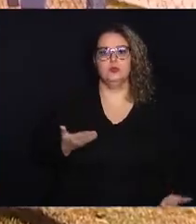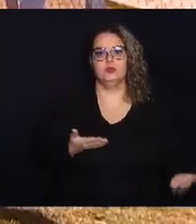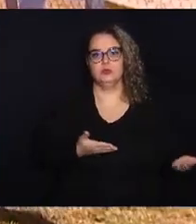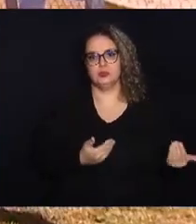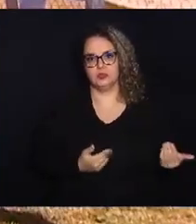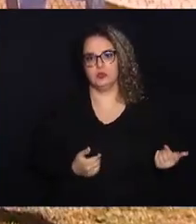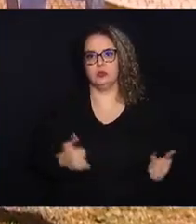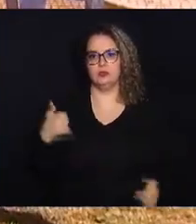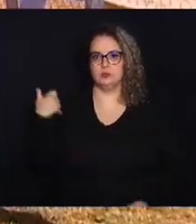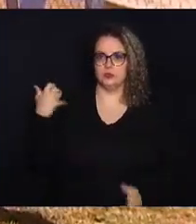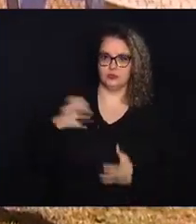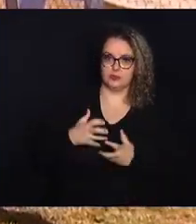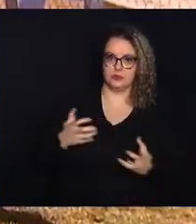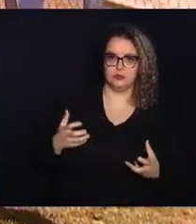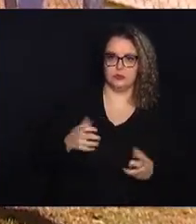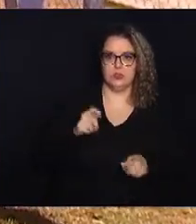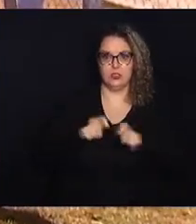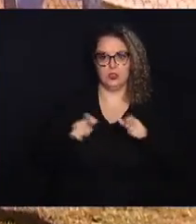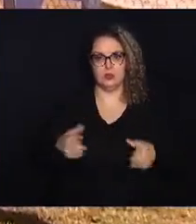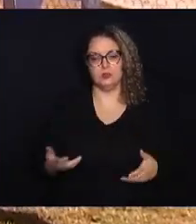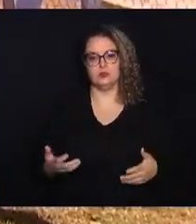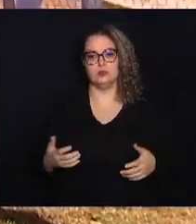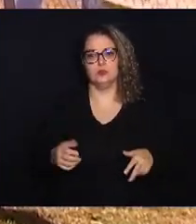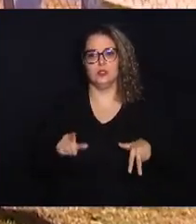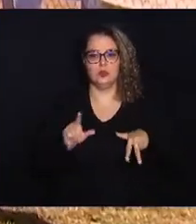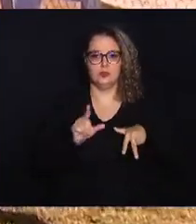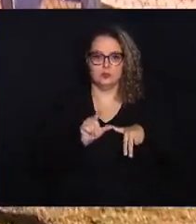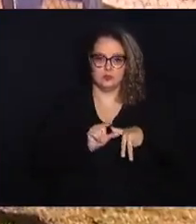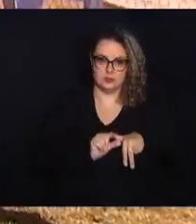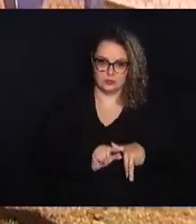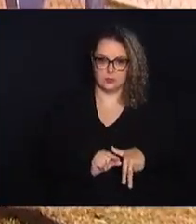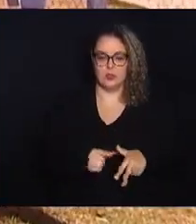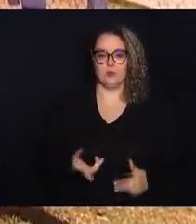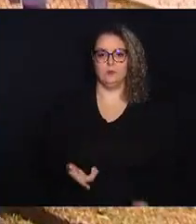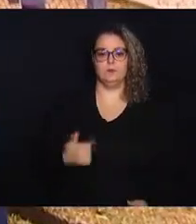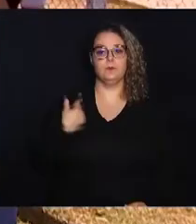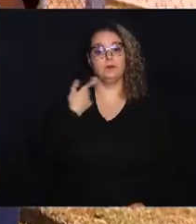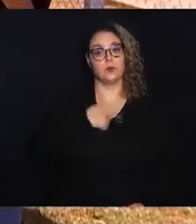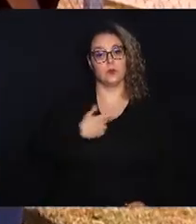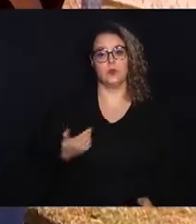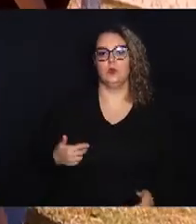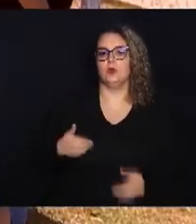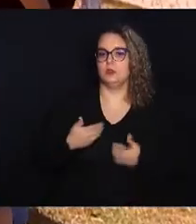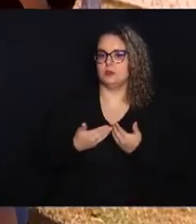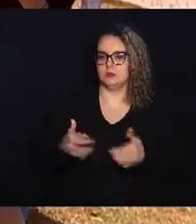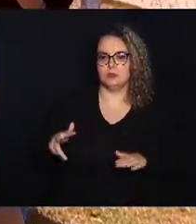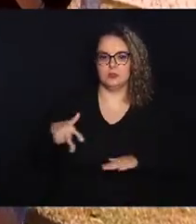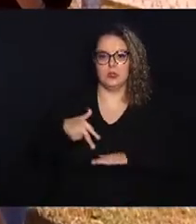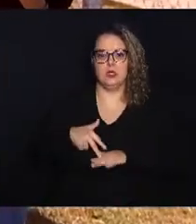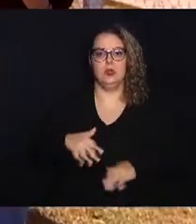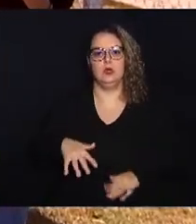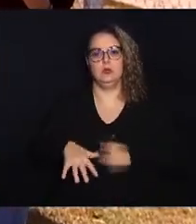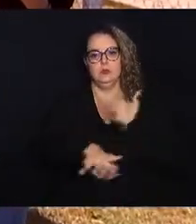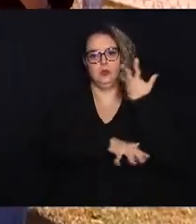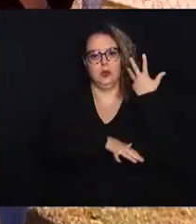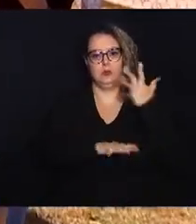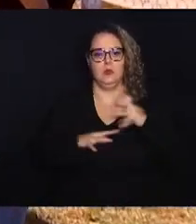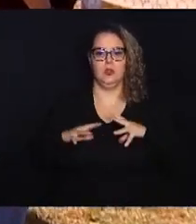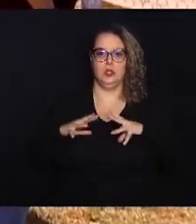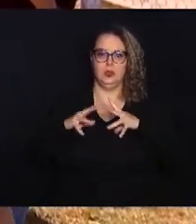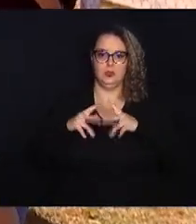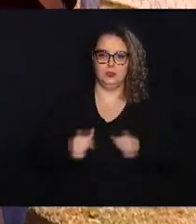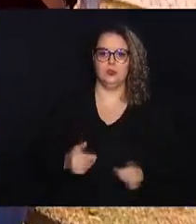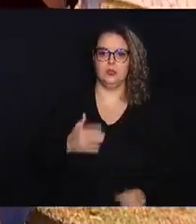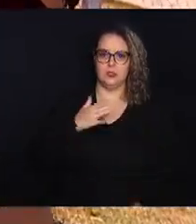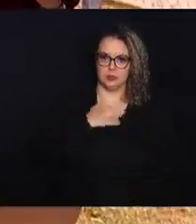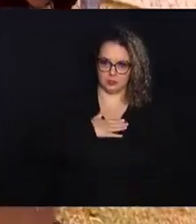idosos, as pessoas com mobilidade reduzida. Então, nós estamos aqui à disposição. É uma praça que é para todos. Ela é